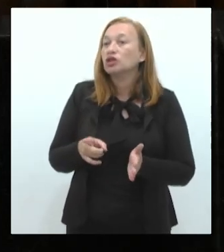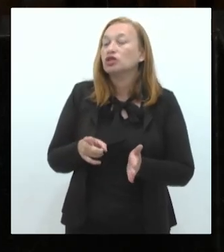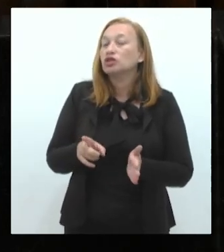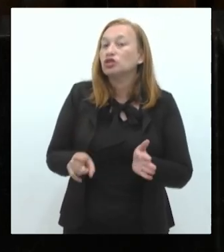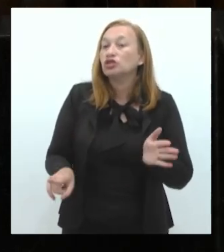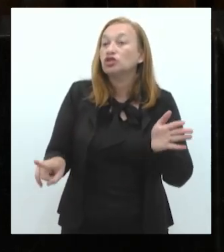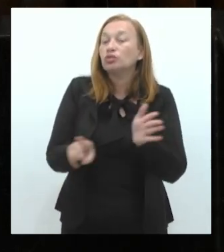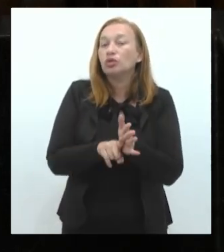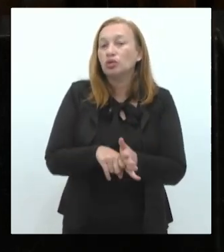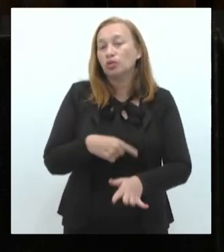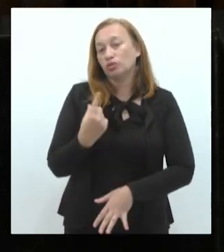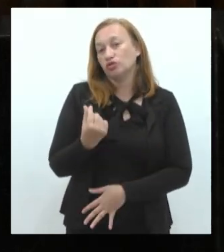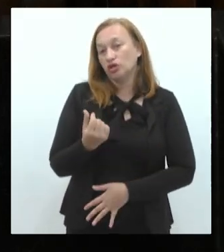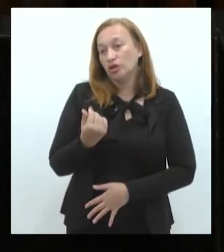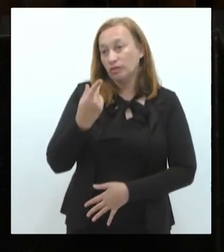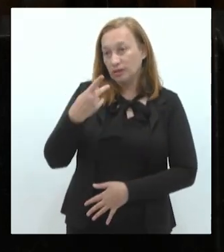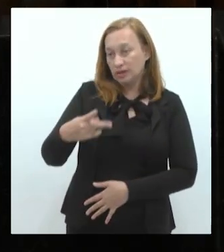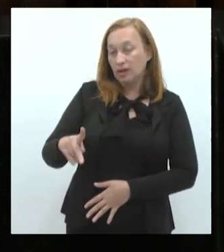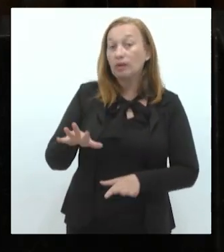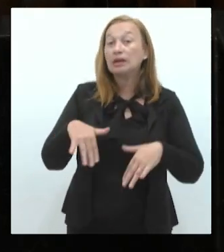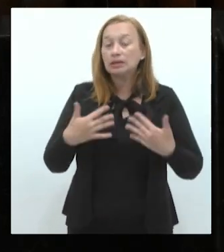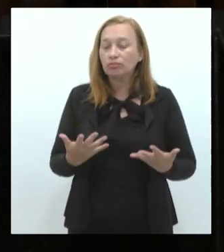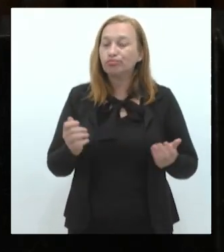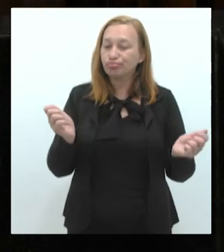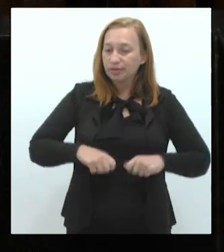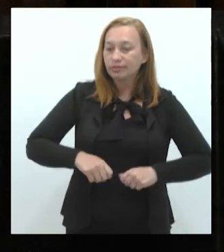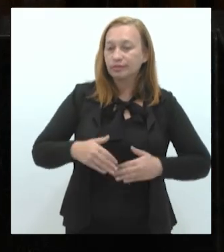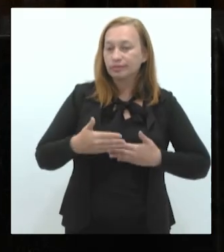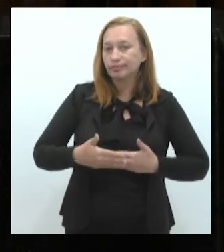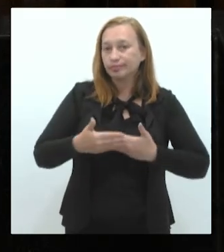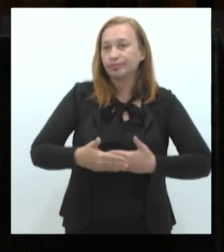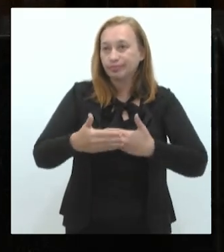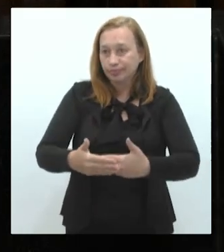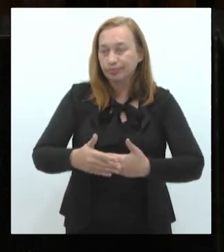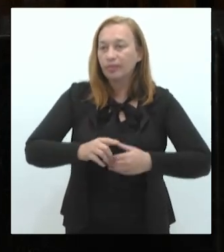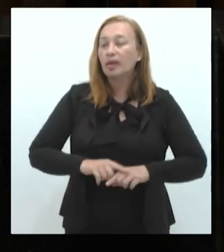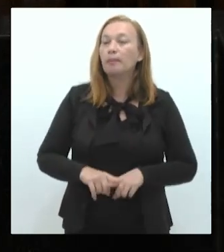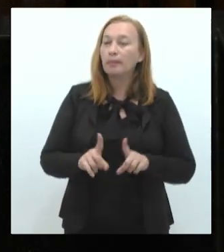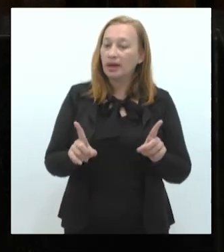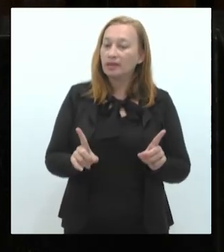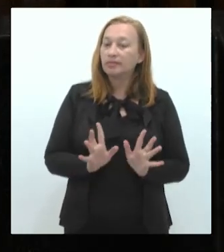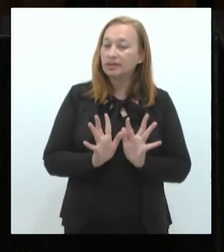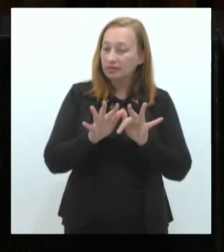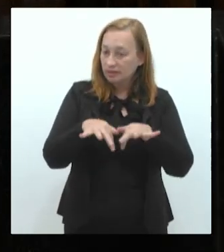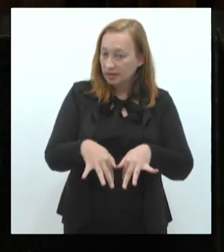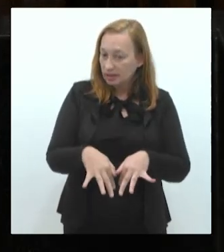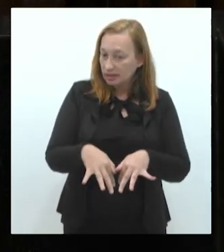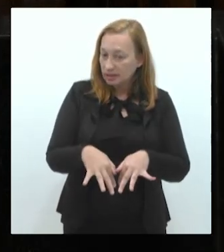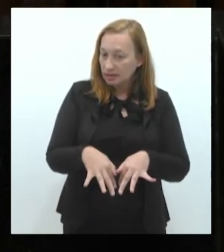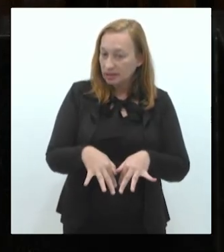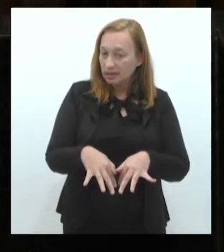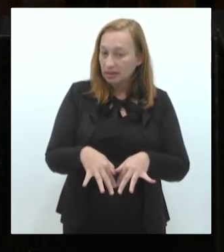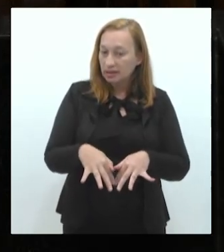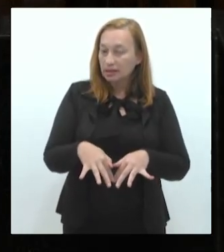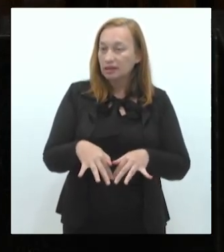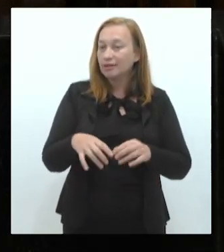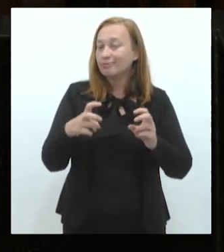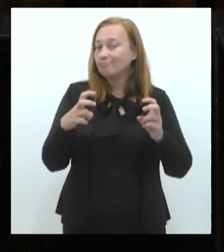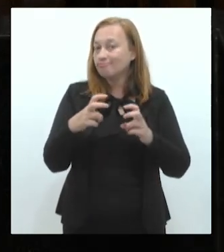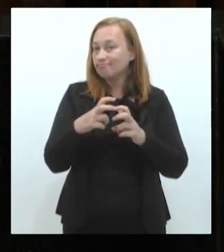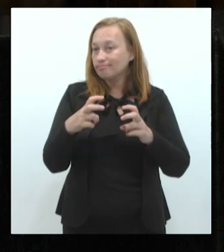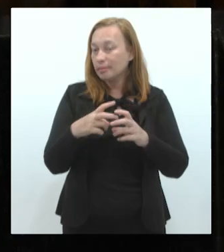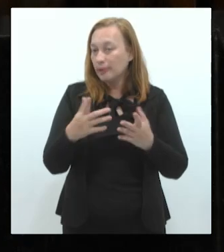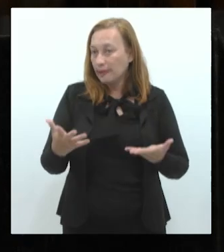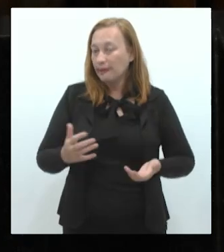há possibilidades de se avançar, mas também tem que terminar essa briga